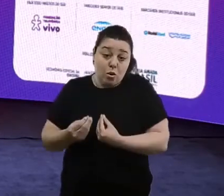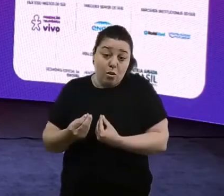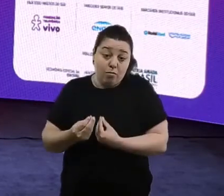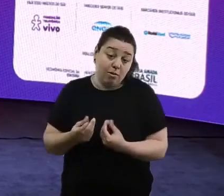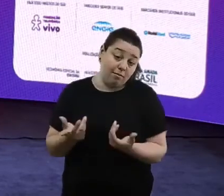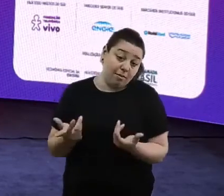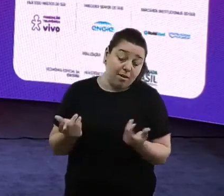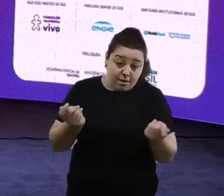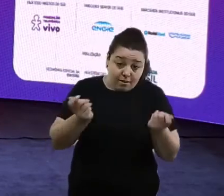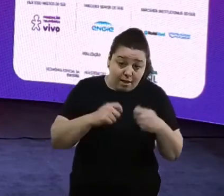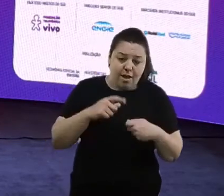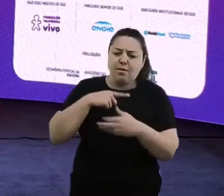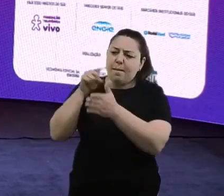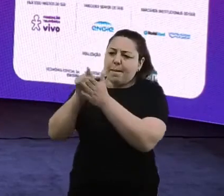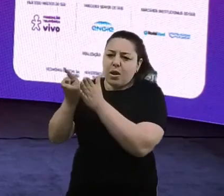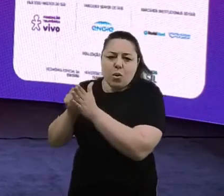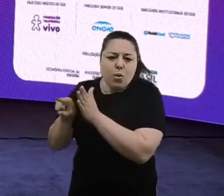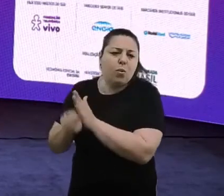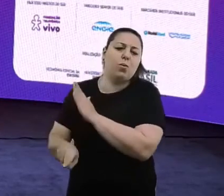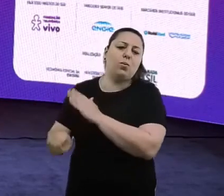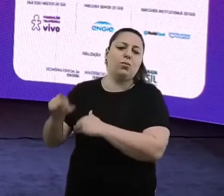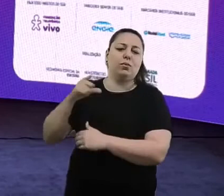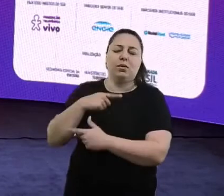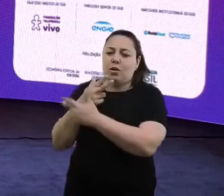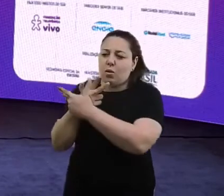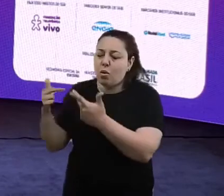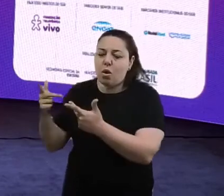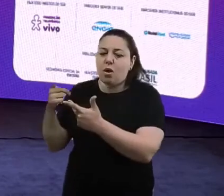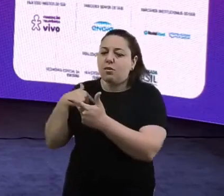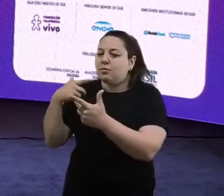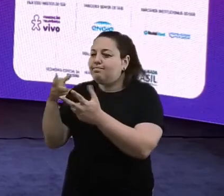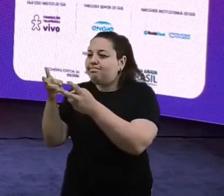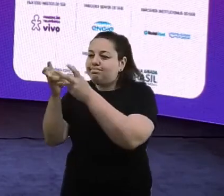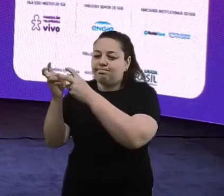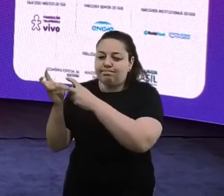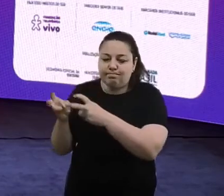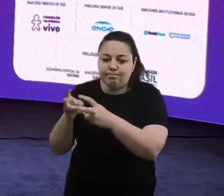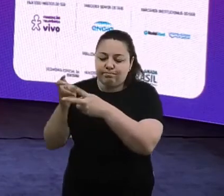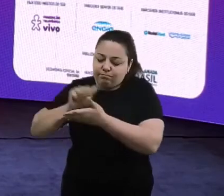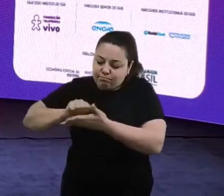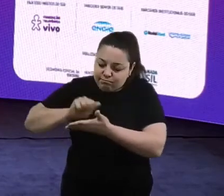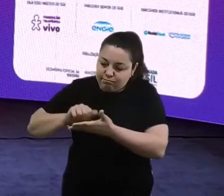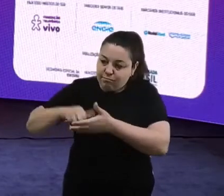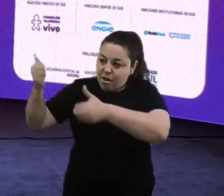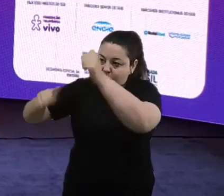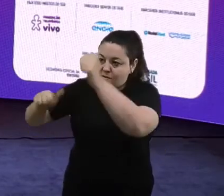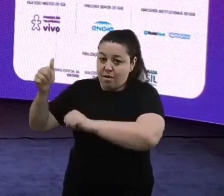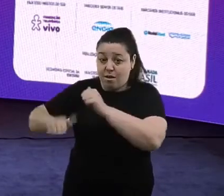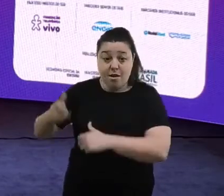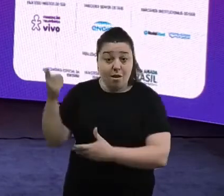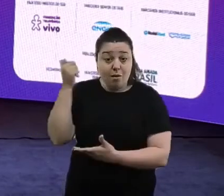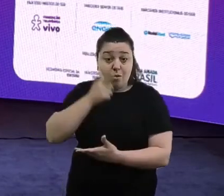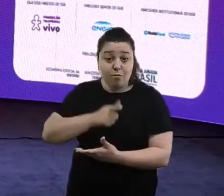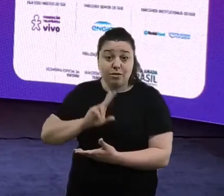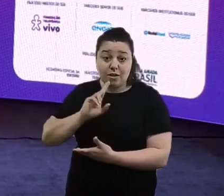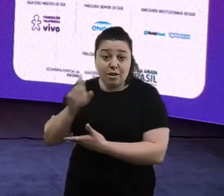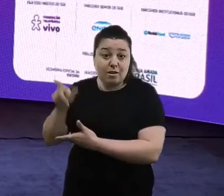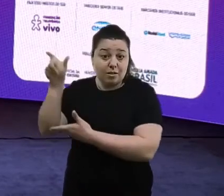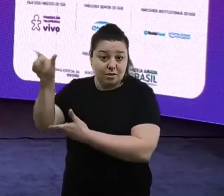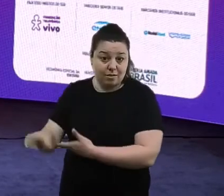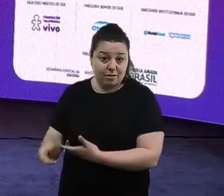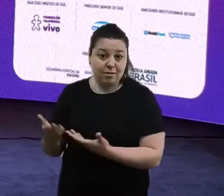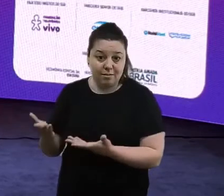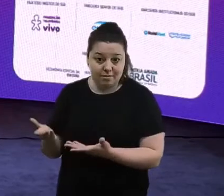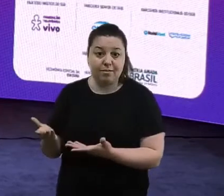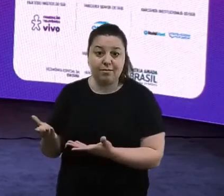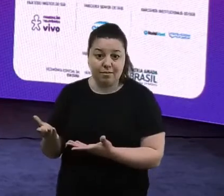várias perguntas que são feitas, elas vão fazendo um mapeamento, né, da situação emocional da pessoa, e a gente consegue dar um diagnóstico no final, numa escala que